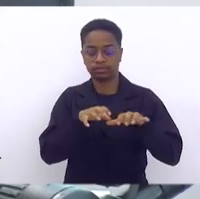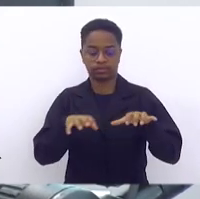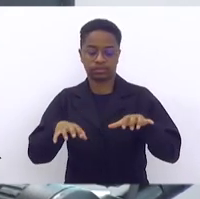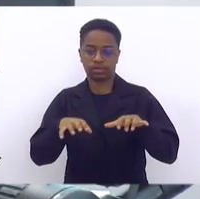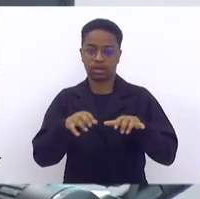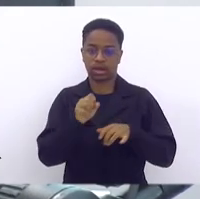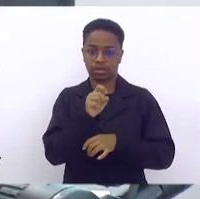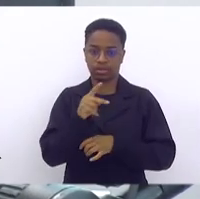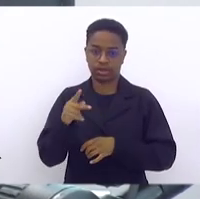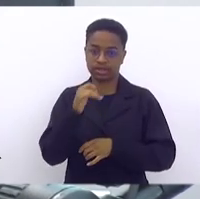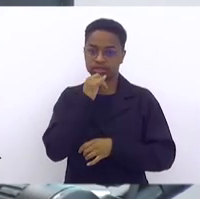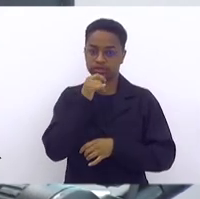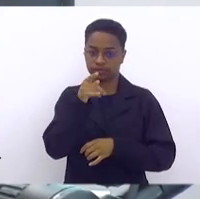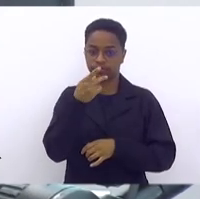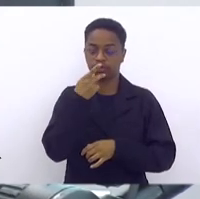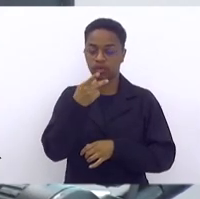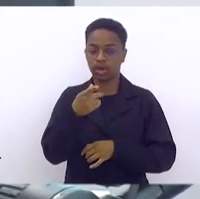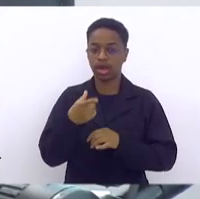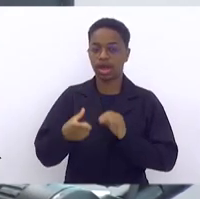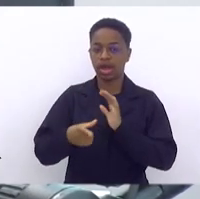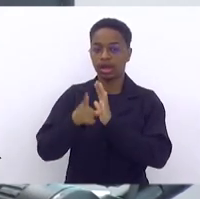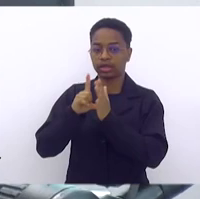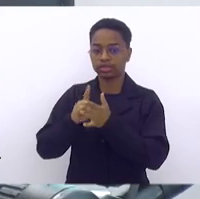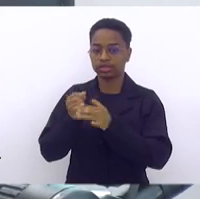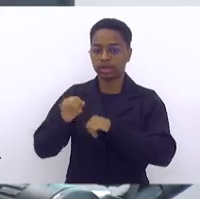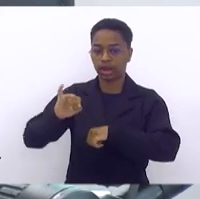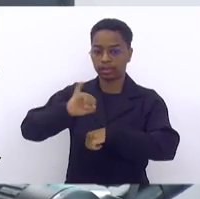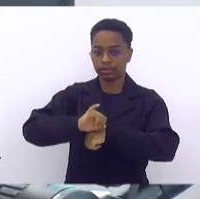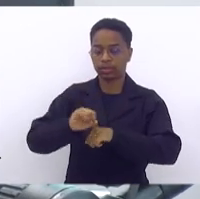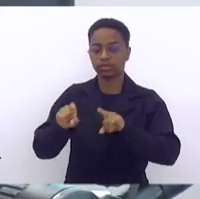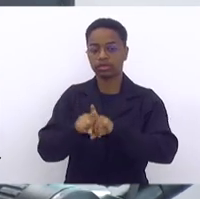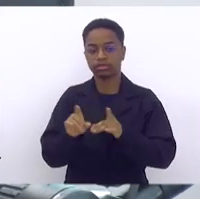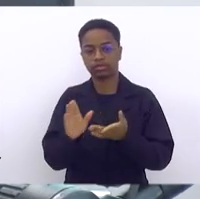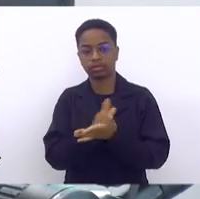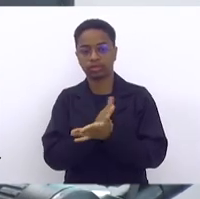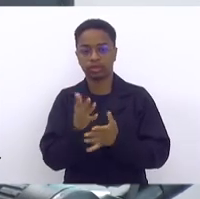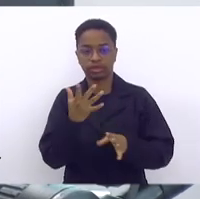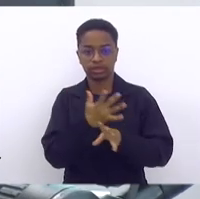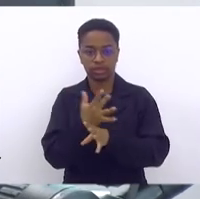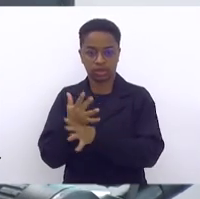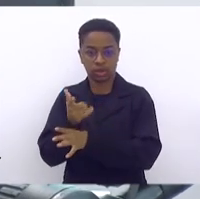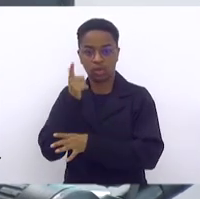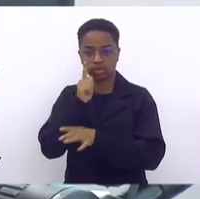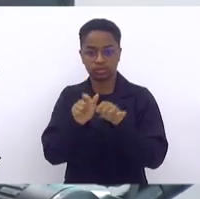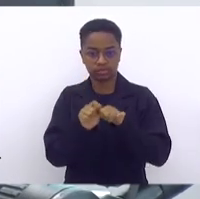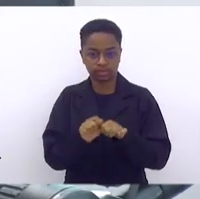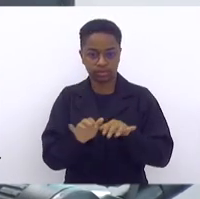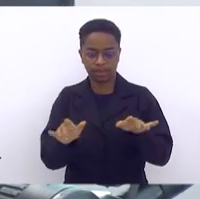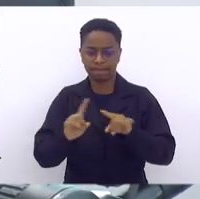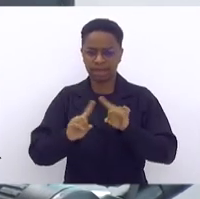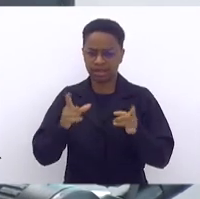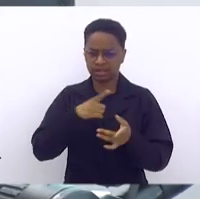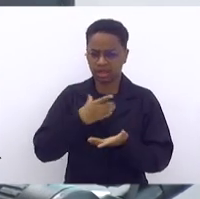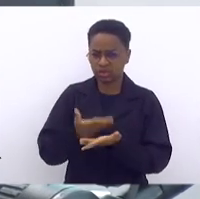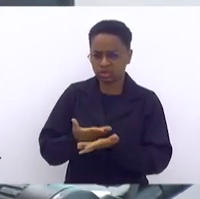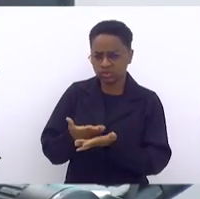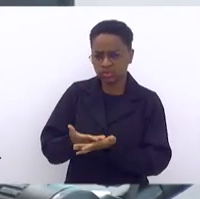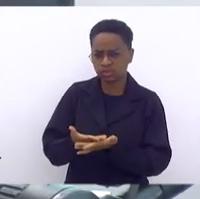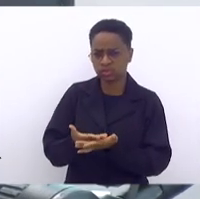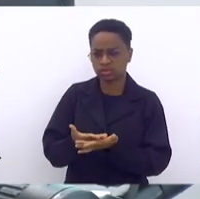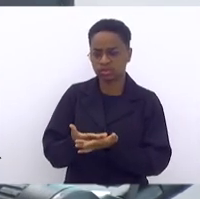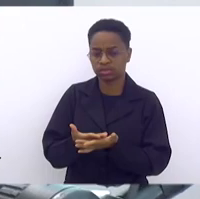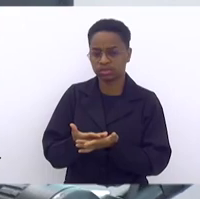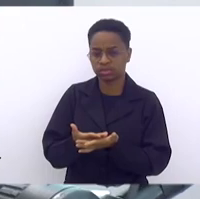você estava na capital, agora já falou em alguns municípios, vocês têm um estudo